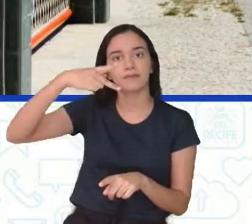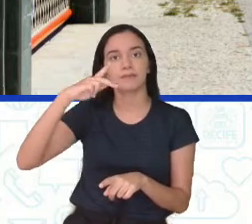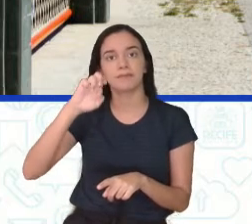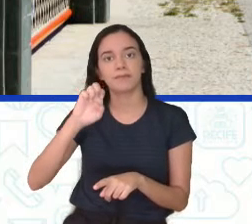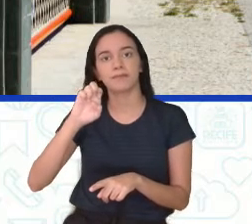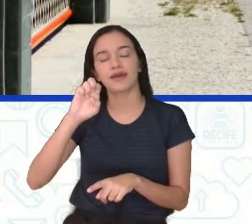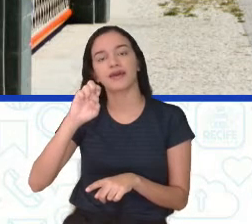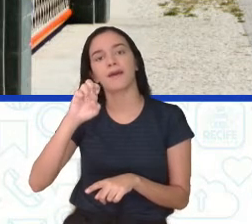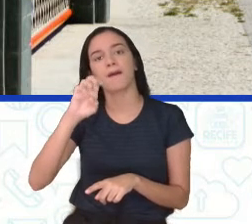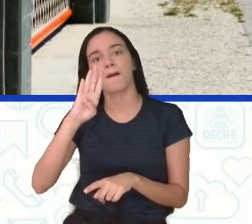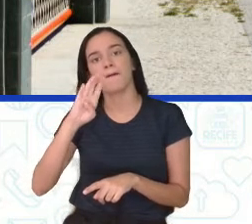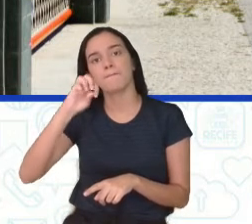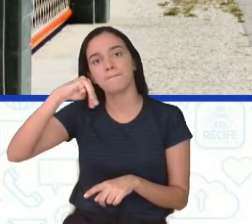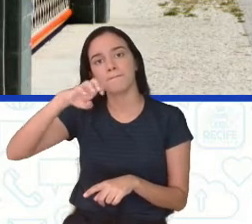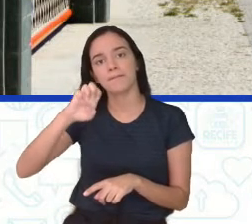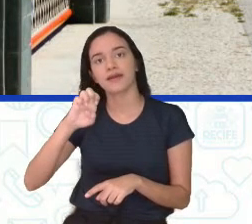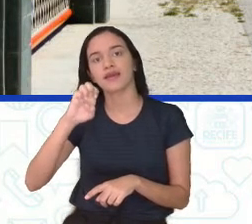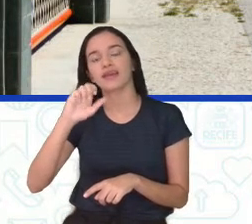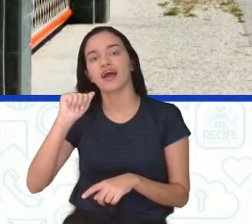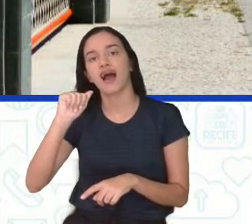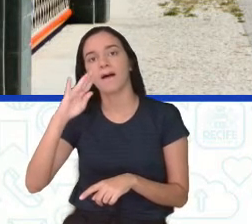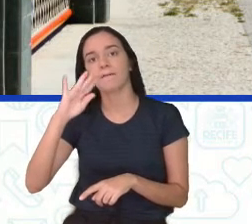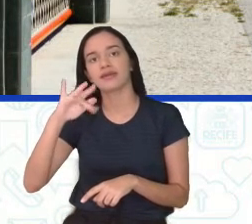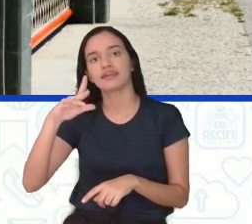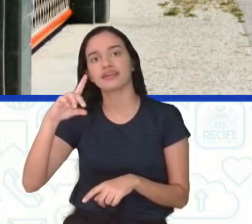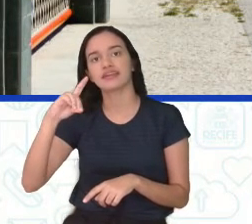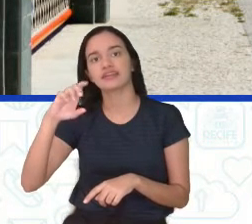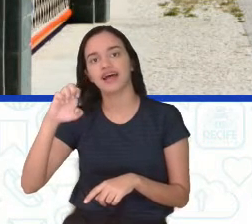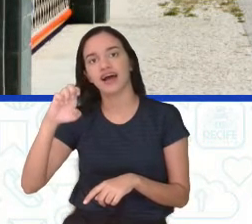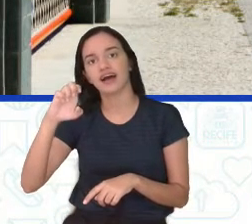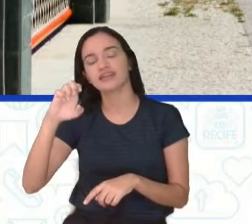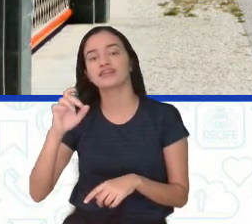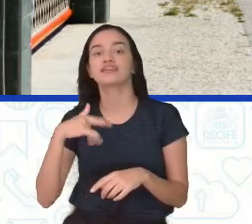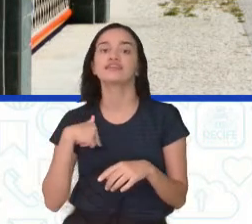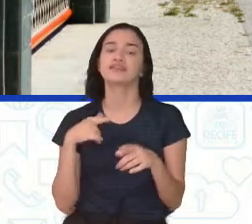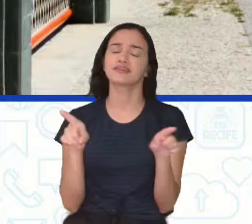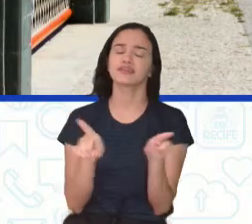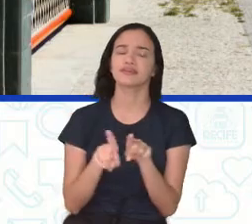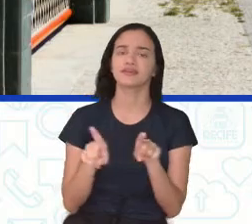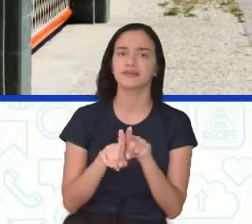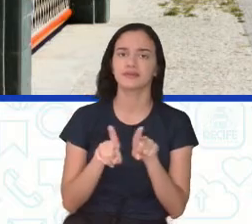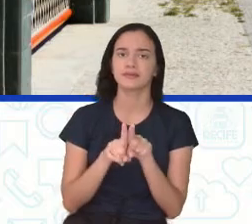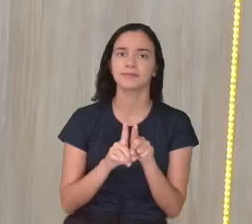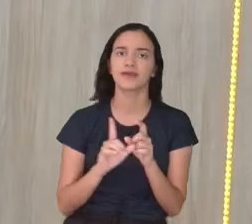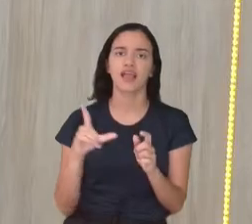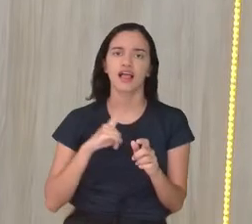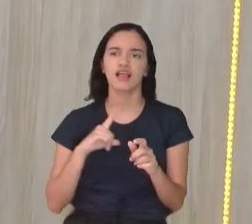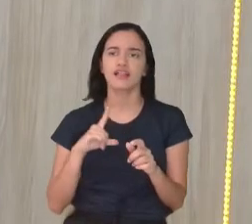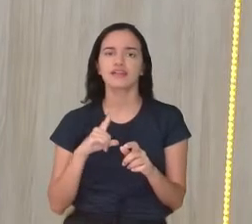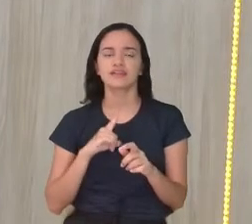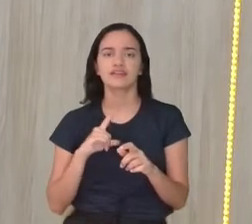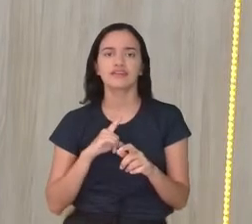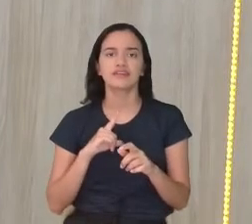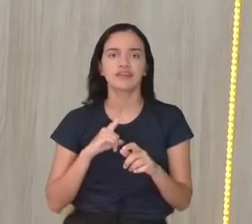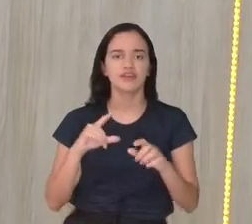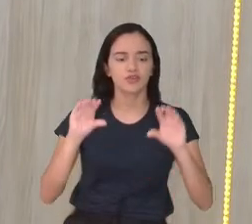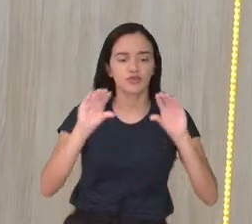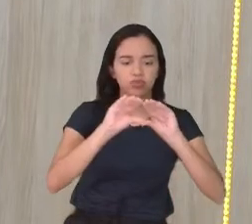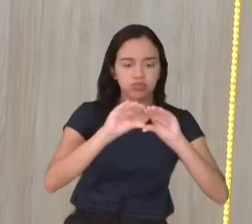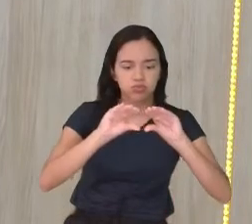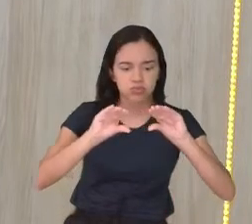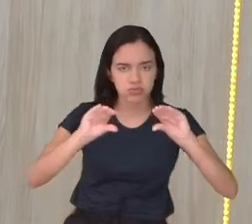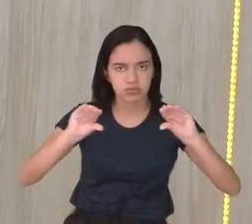impermeabilidade, acho que eu falei o termo certo, não falei, mas enfim, saiu, né? É um trava-língua, né, minha gente? Quando a gente tem essa camada permeável tirada,